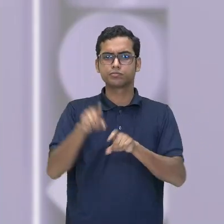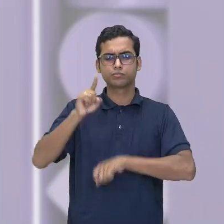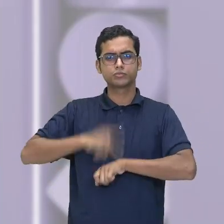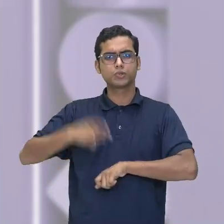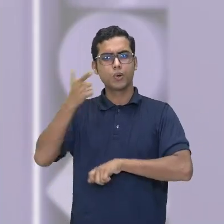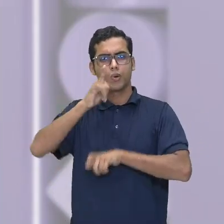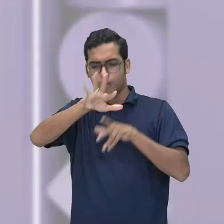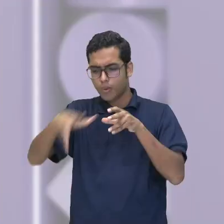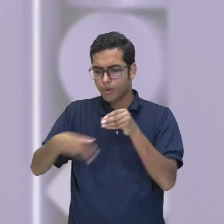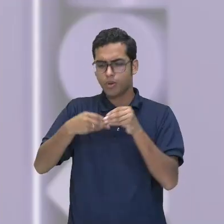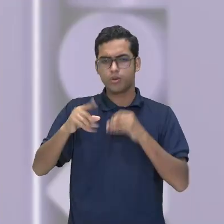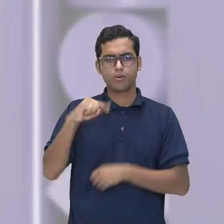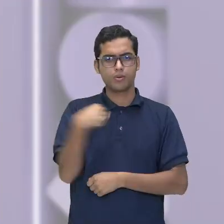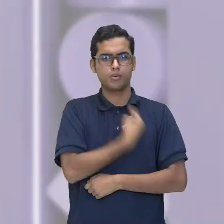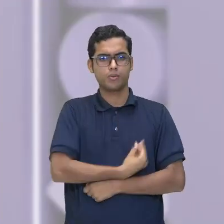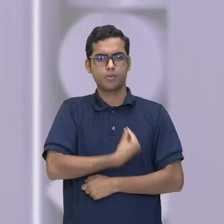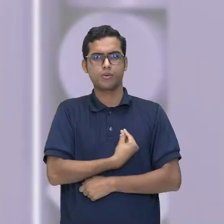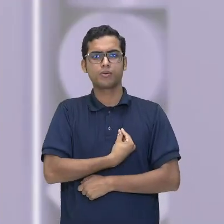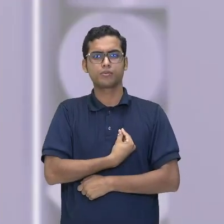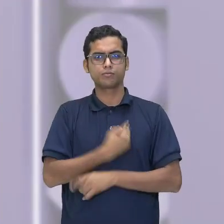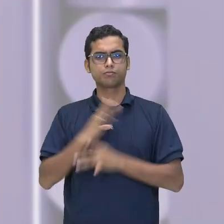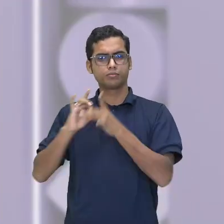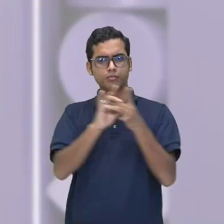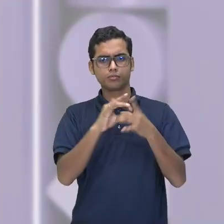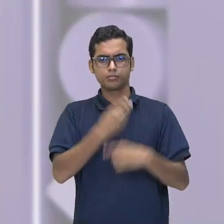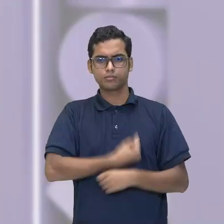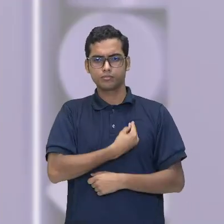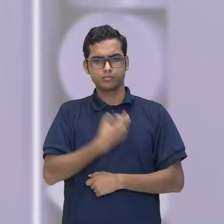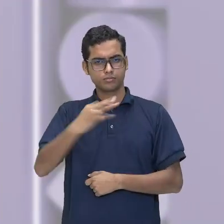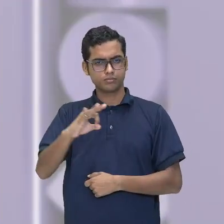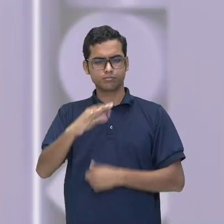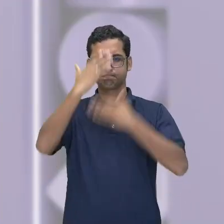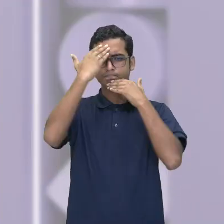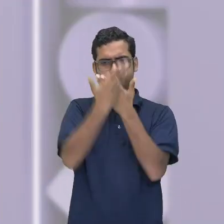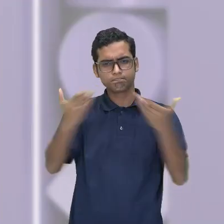nossa existência, o nosso sentido de vida. Então,